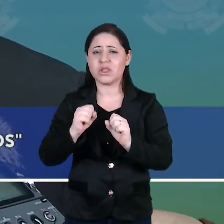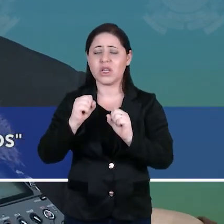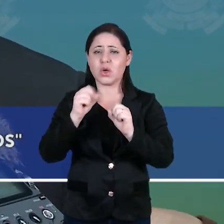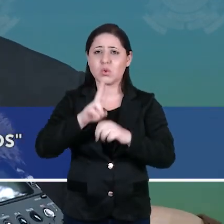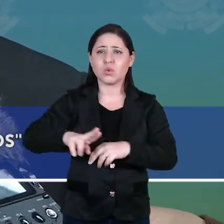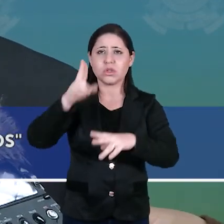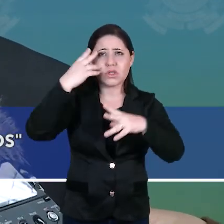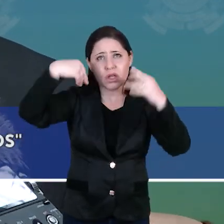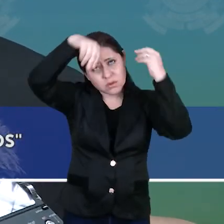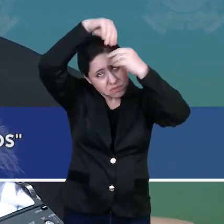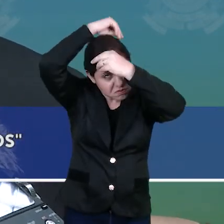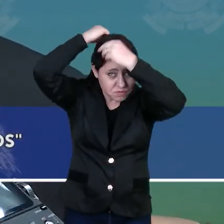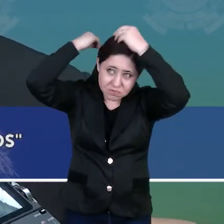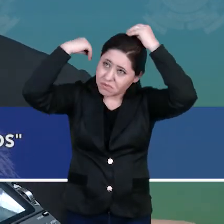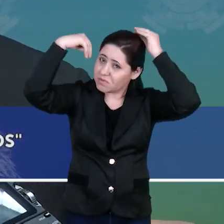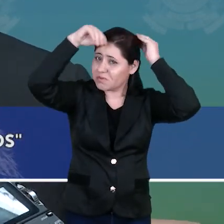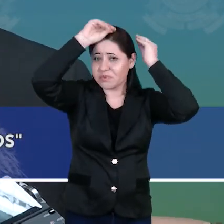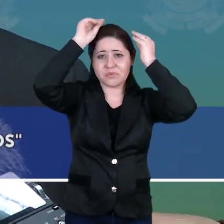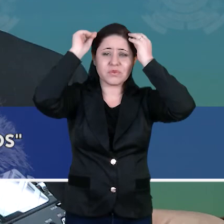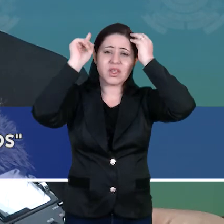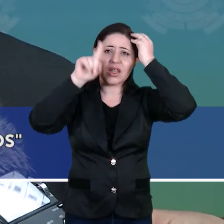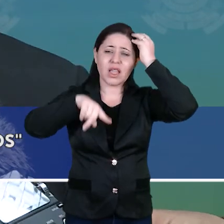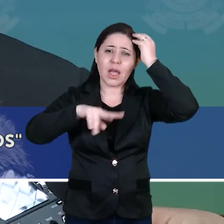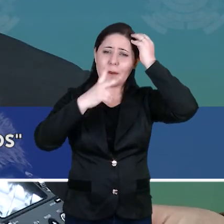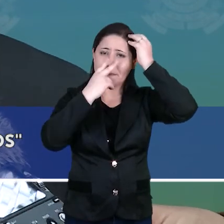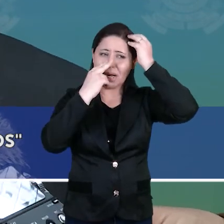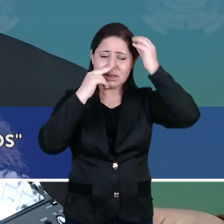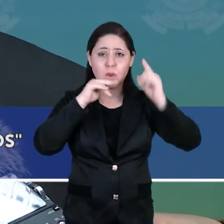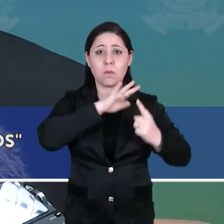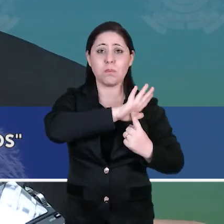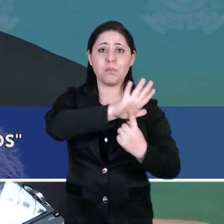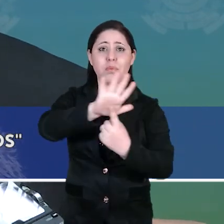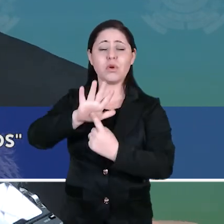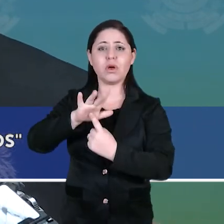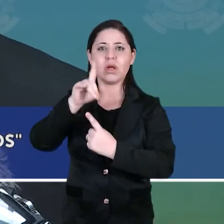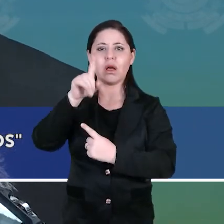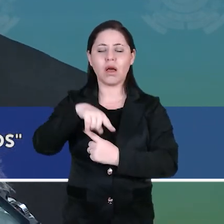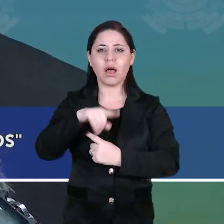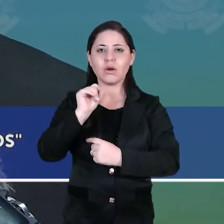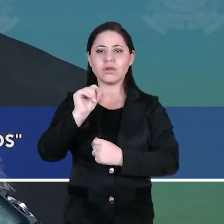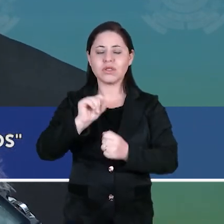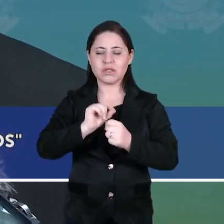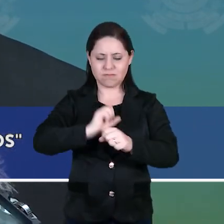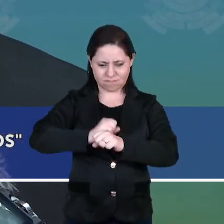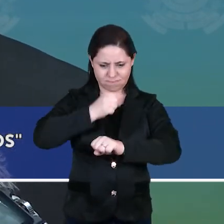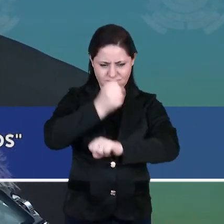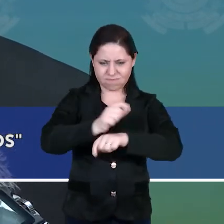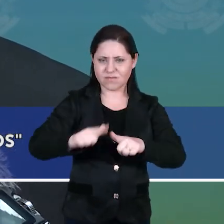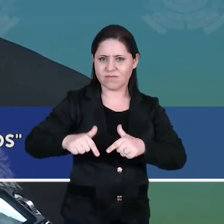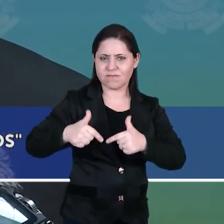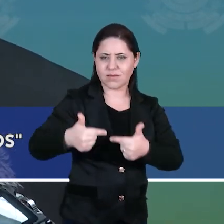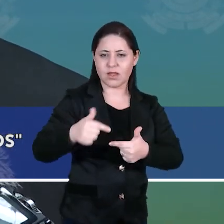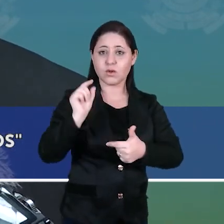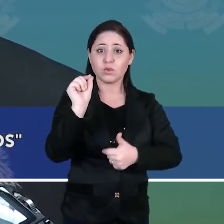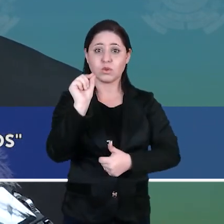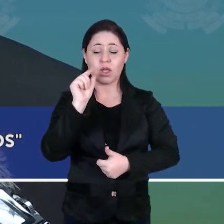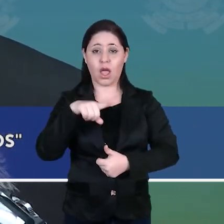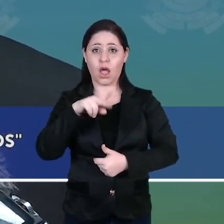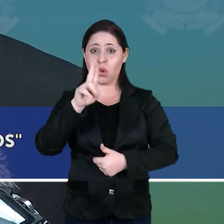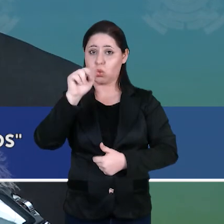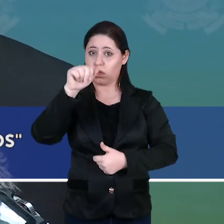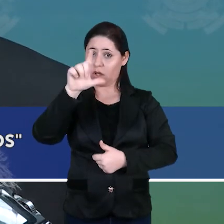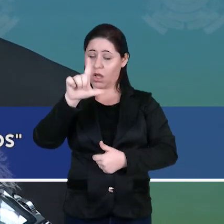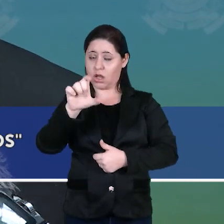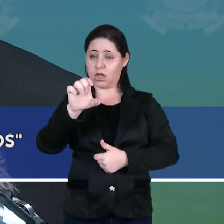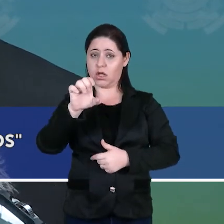cabelo, né? de poder colocar o lenço. E o lenço ele realmente expressa isso, né? De você fazer esse